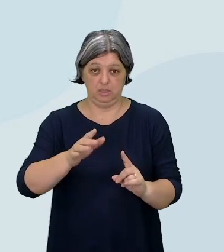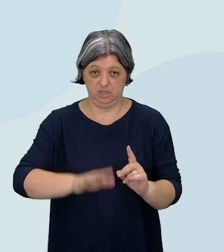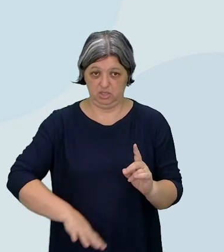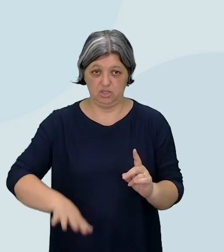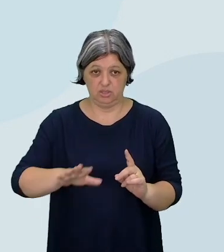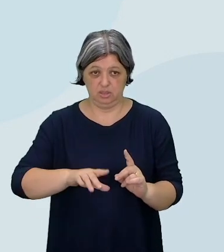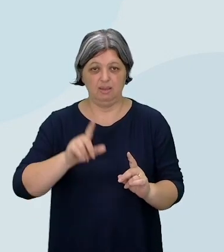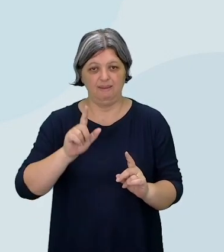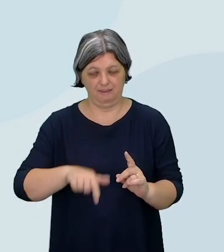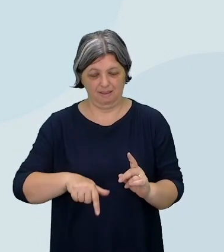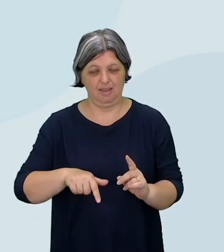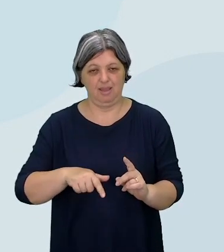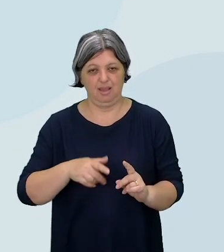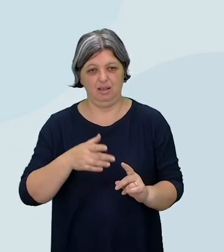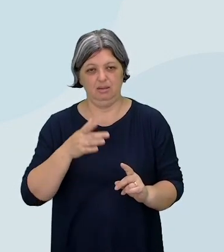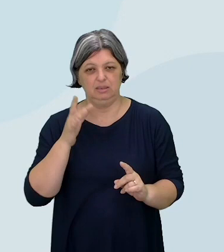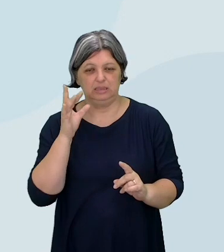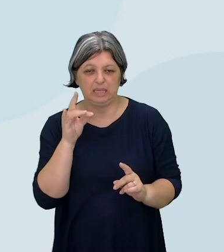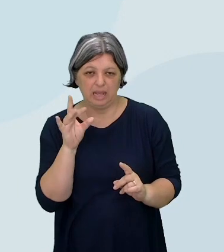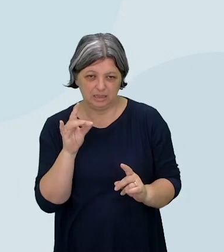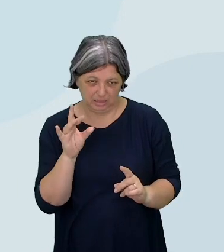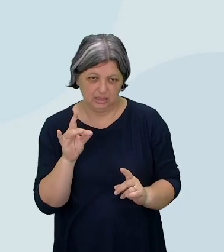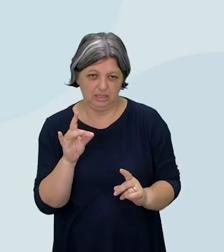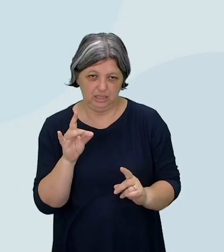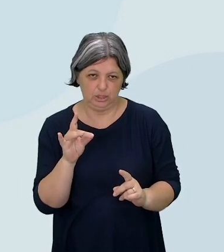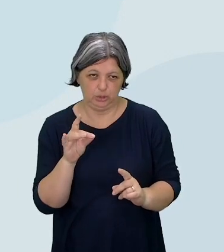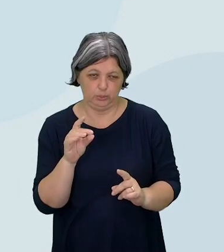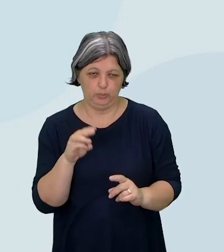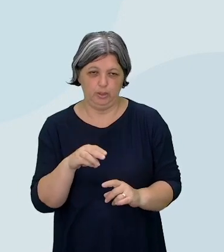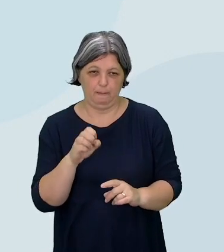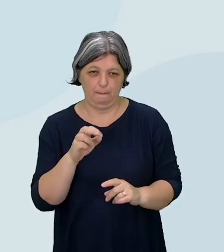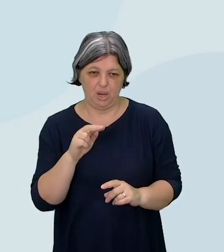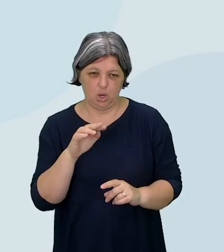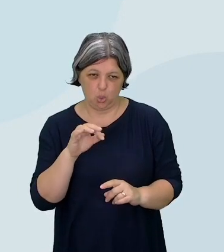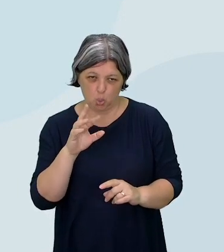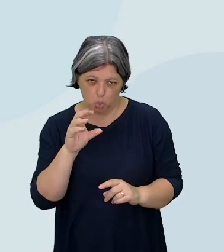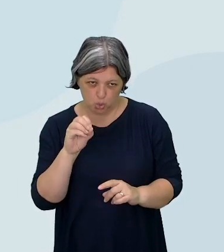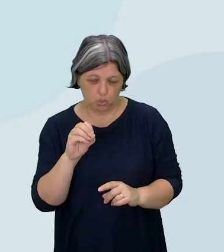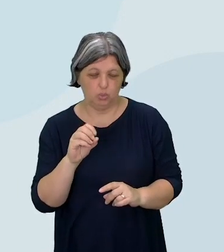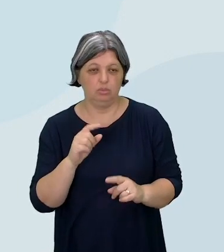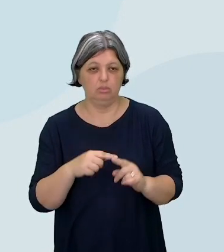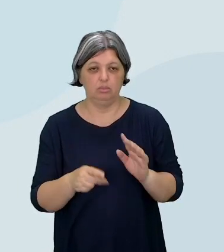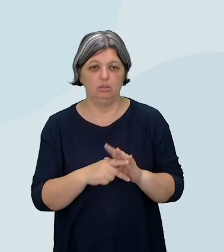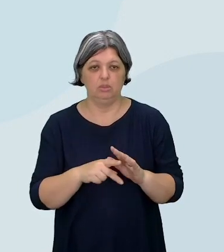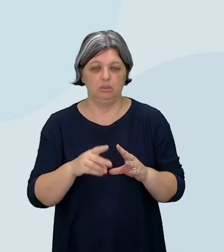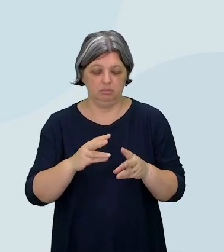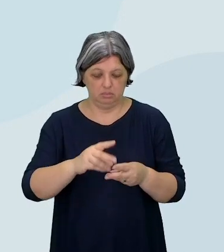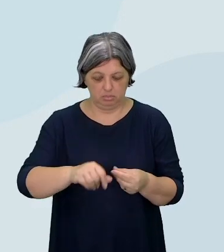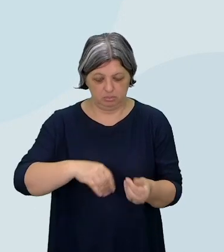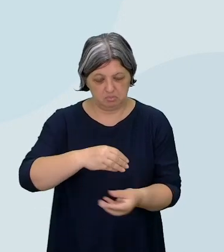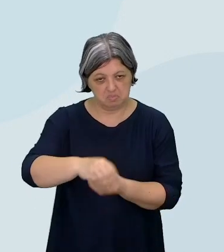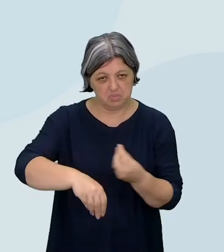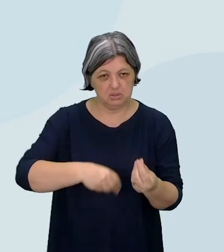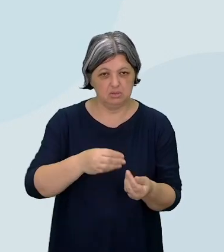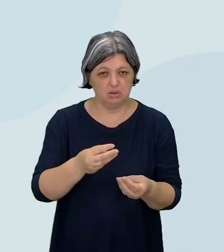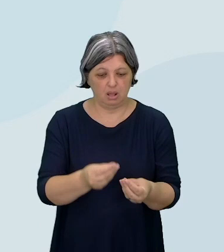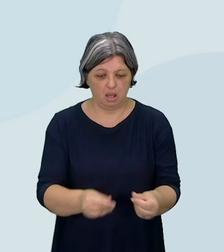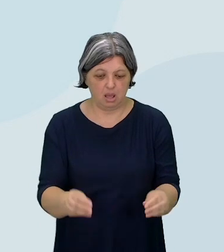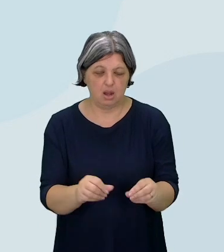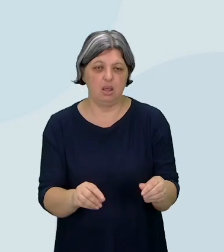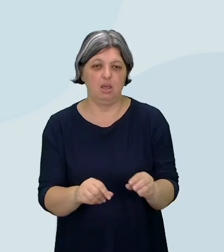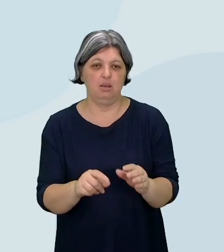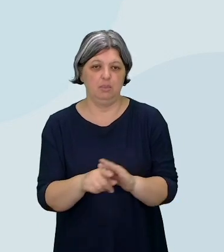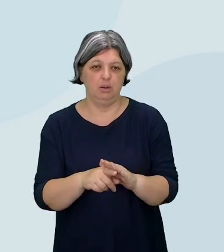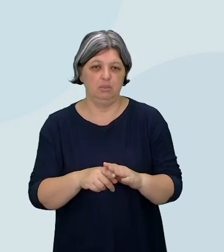é líquido, tá? Então eles jogam essa mistura na areia e no cascalho, que eles tiram do